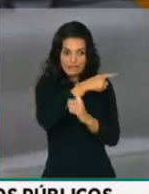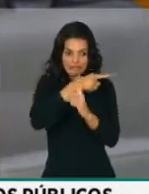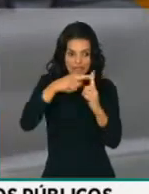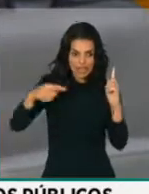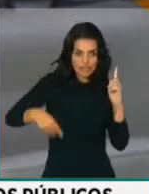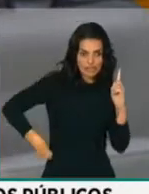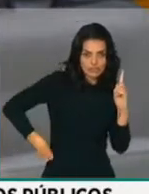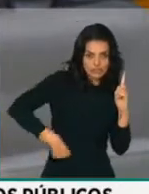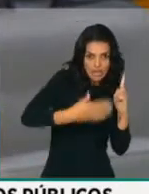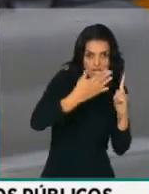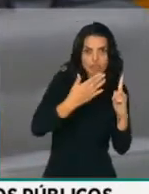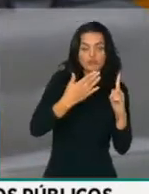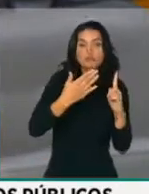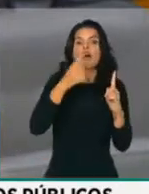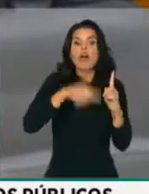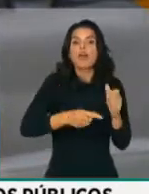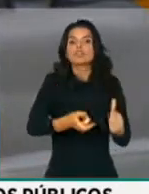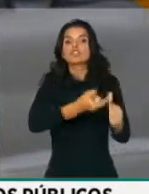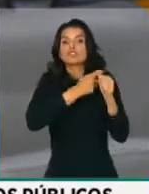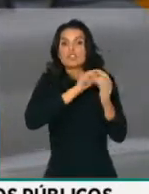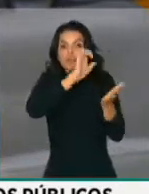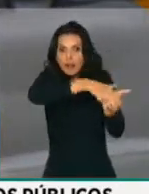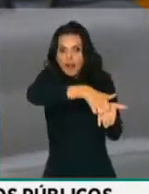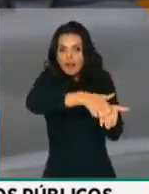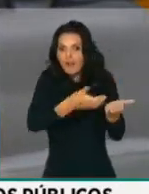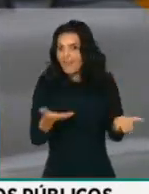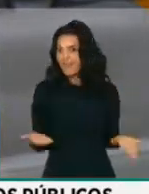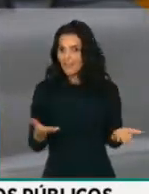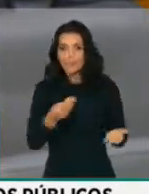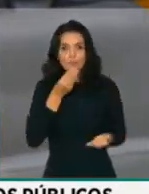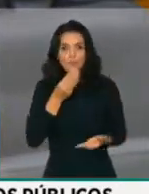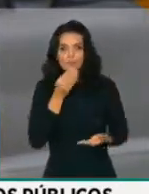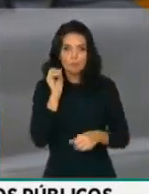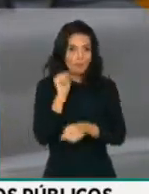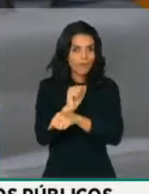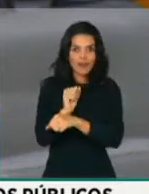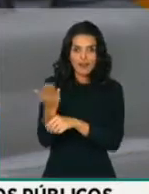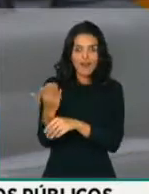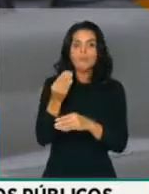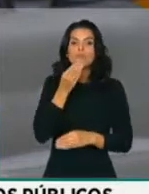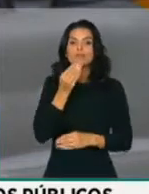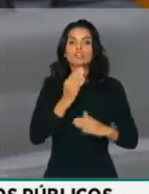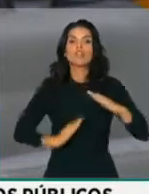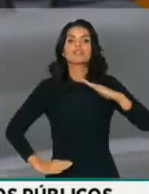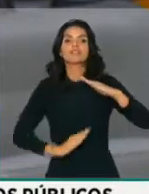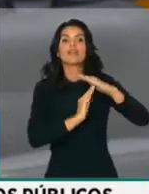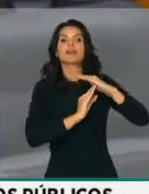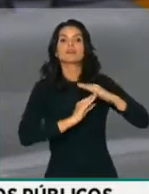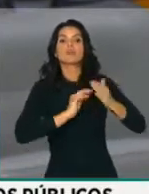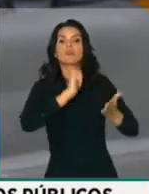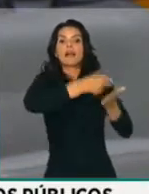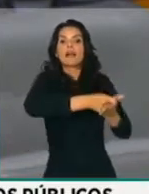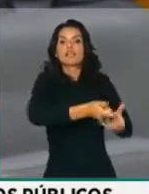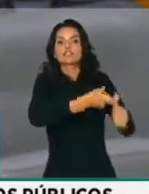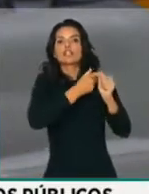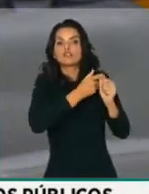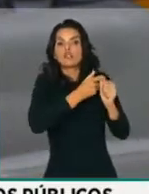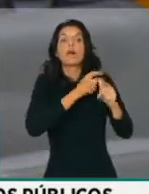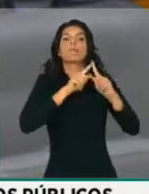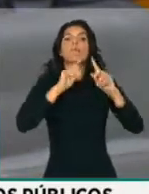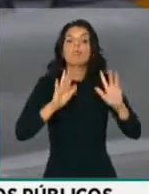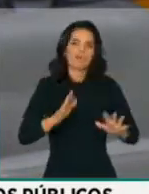Mais da metade do que o país gasta é com a dívida pública. Por que que não se estabelece um teto para a dívida pública? Mas